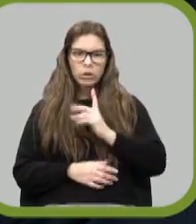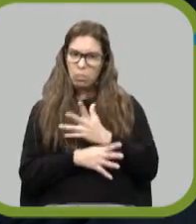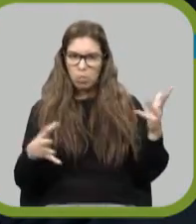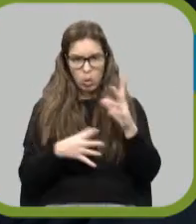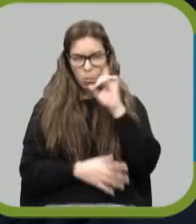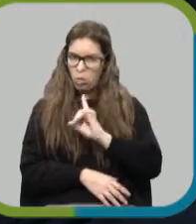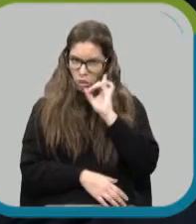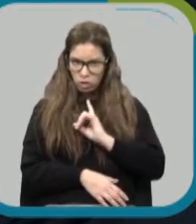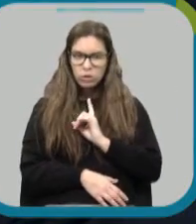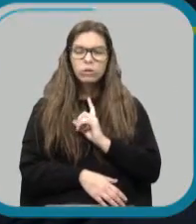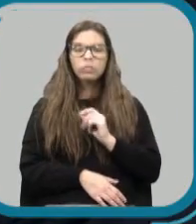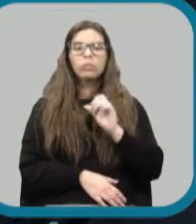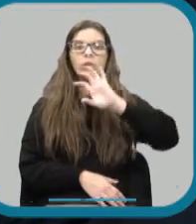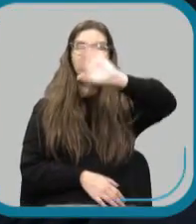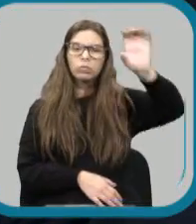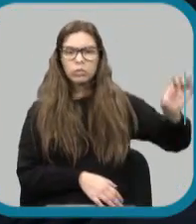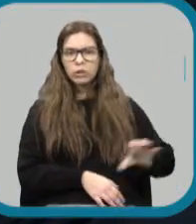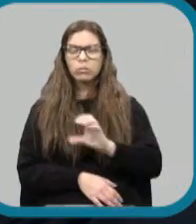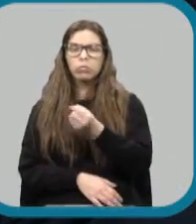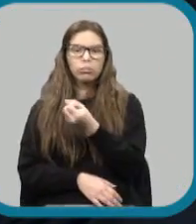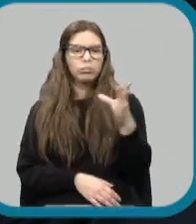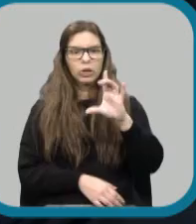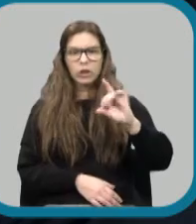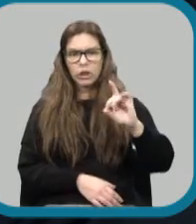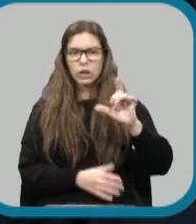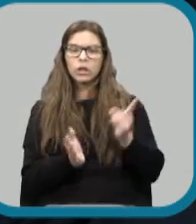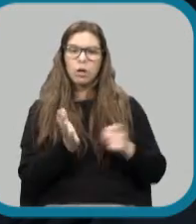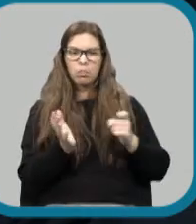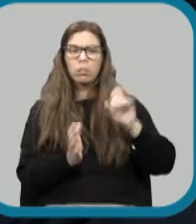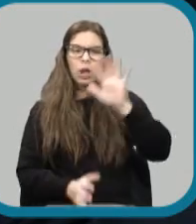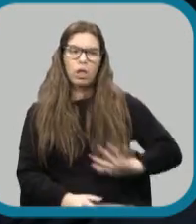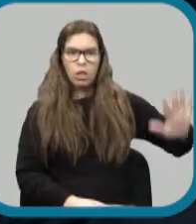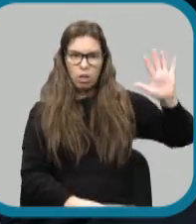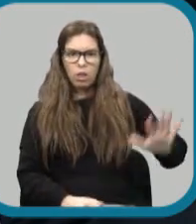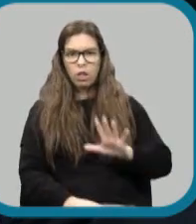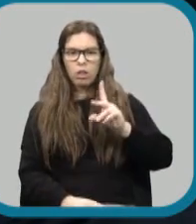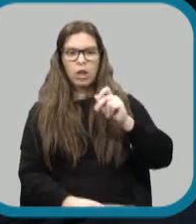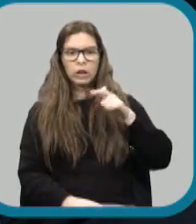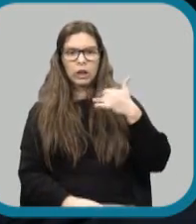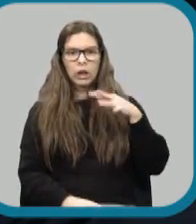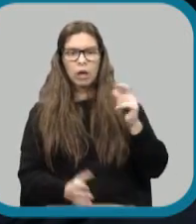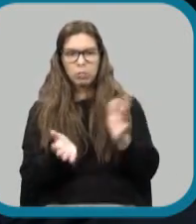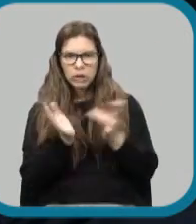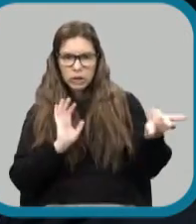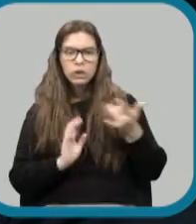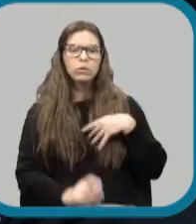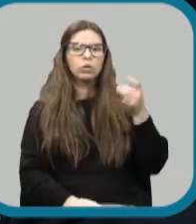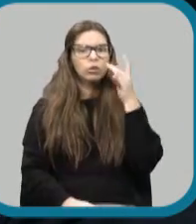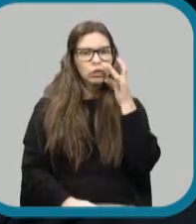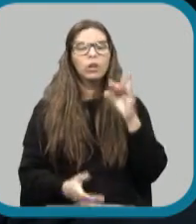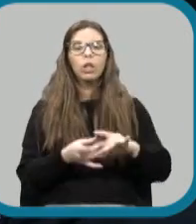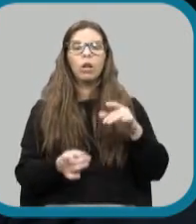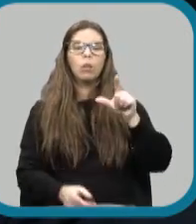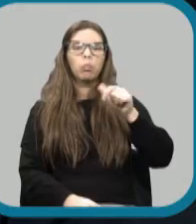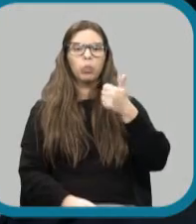mulheres, maioritariamente, em 16 países neste momento, maioritariamente da América Latina. Nós estamos em países como a Argentina, como o Brasil, como o Chile,